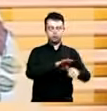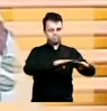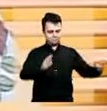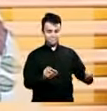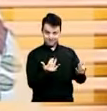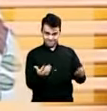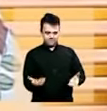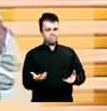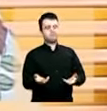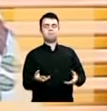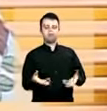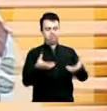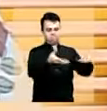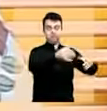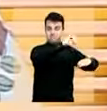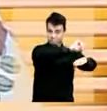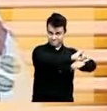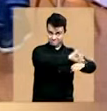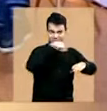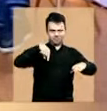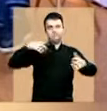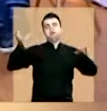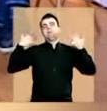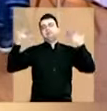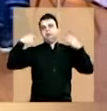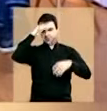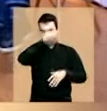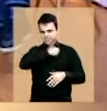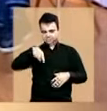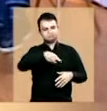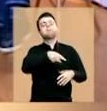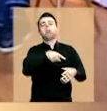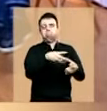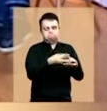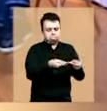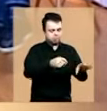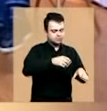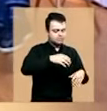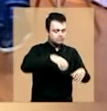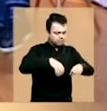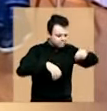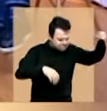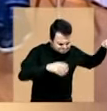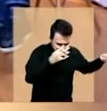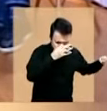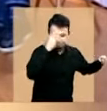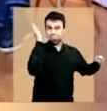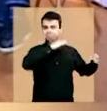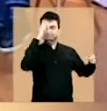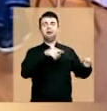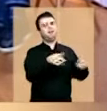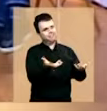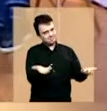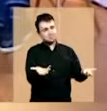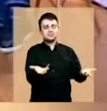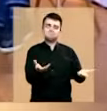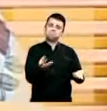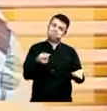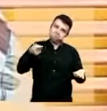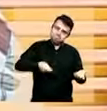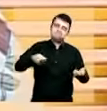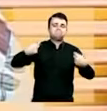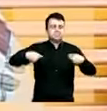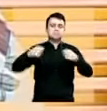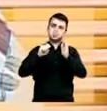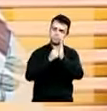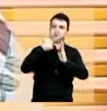do fogão, nesse calor de Rio Preto, vai estragar vai mesmo. Vai estragar, né? Entendeu? Aí você tem que fazer 2 vezes por dia mesmo.